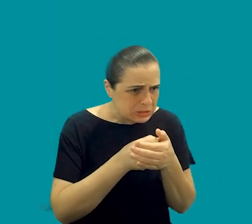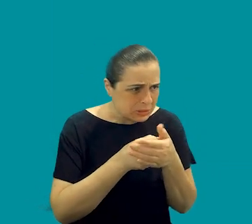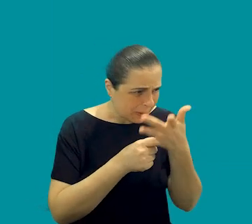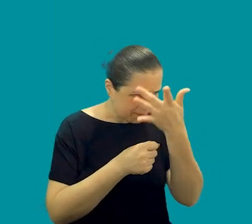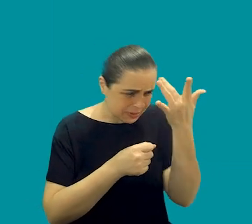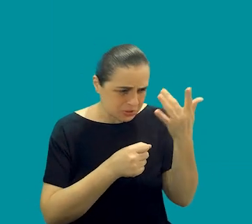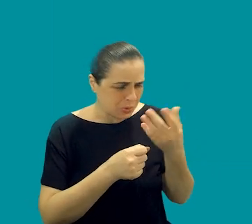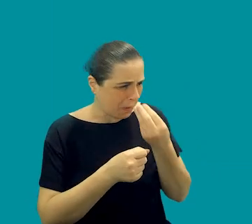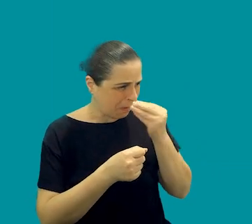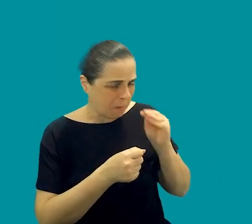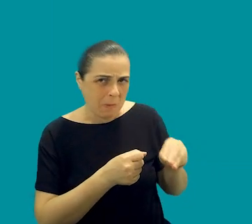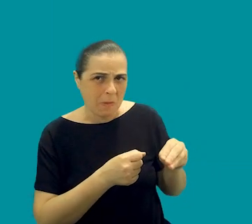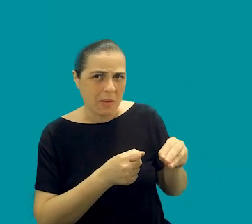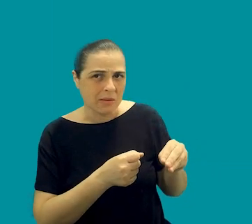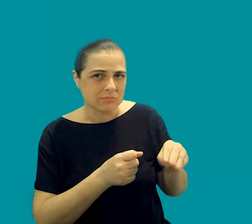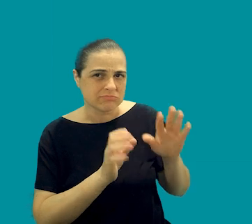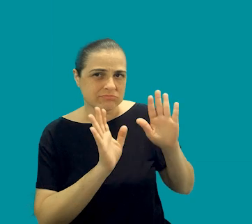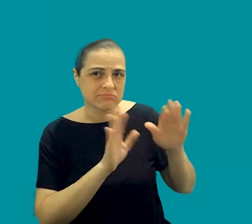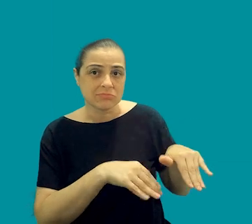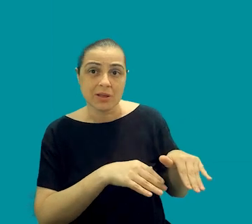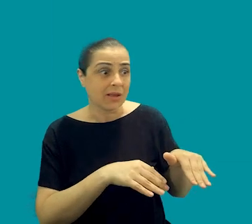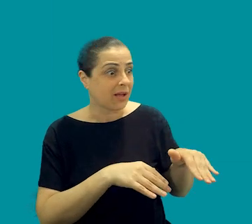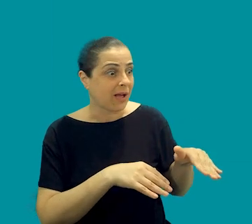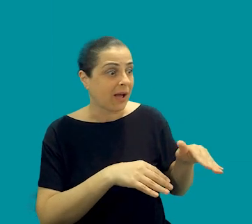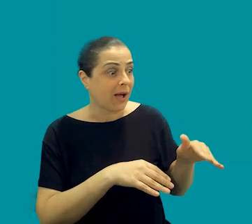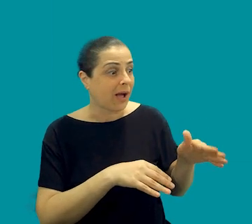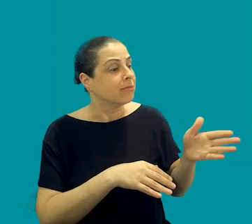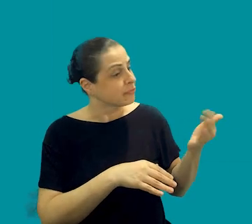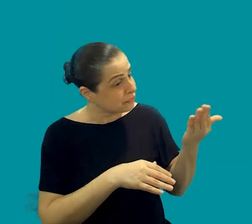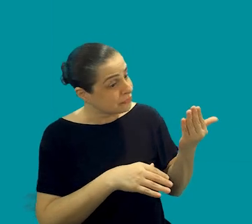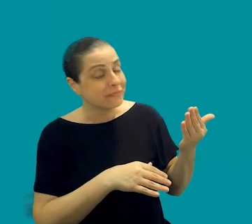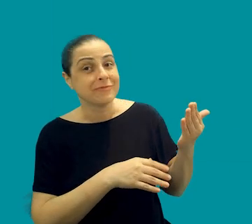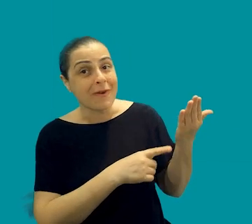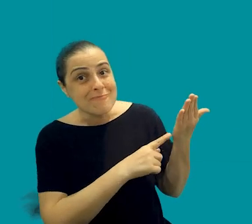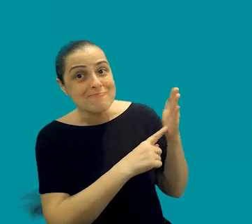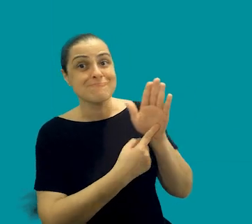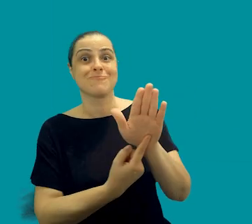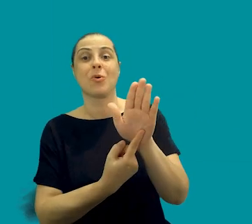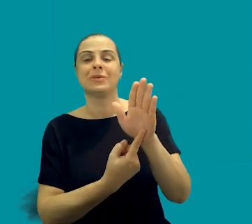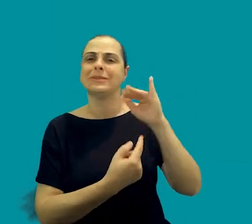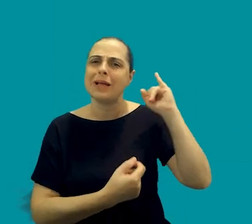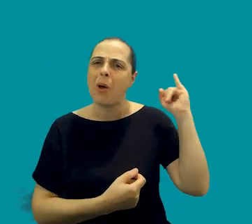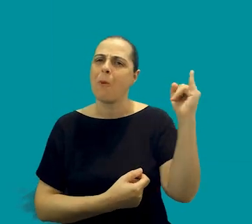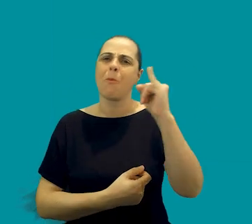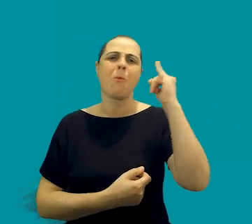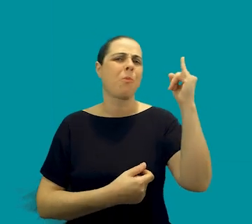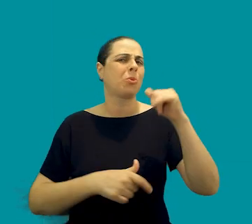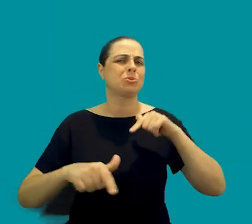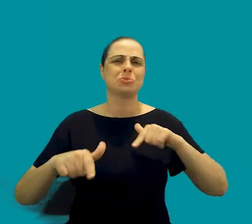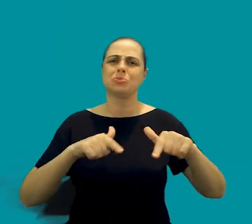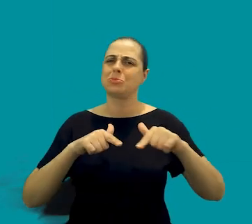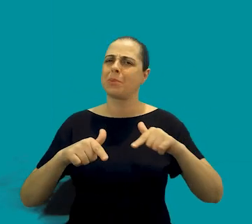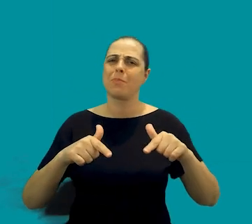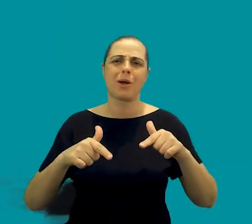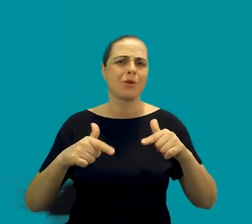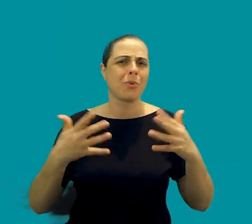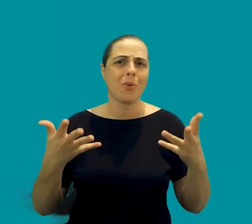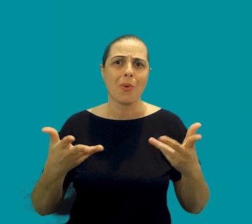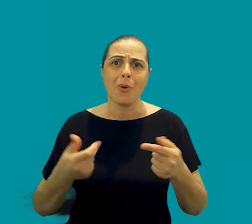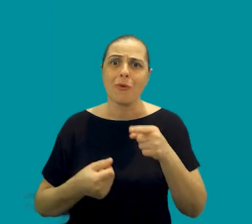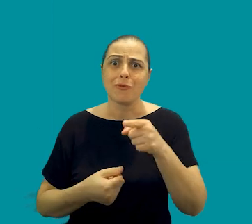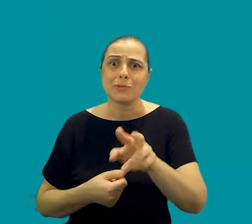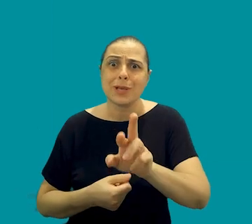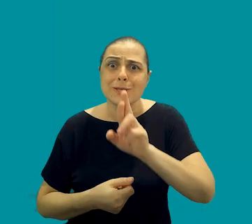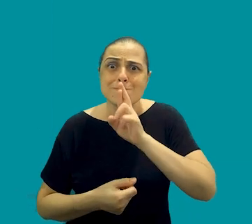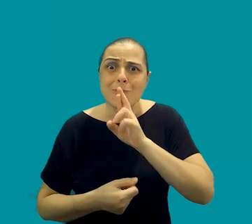arena, assim, com um tratamento muito, muito bacana, muito relevante, muito, muito efetivo, né? Esses números que